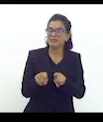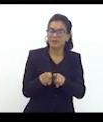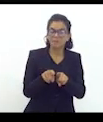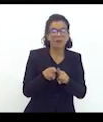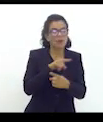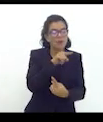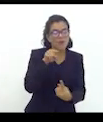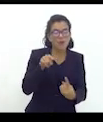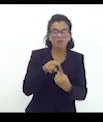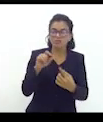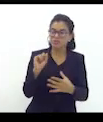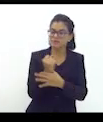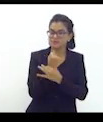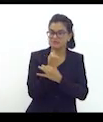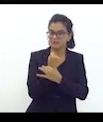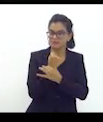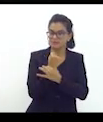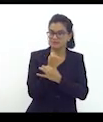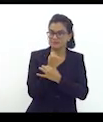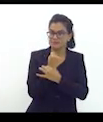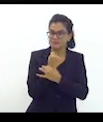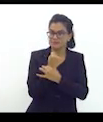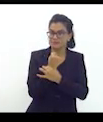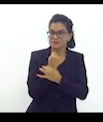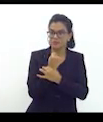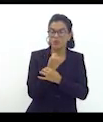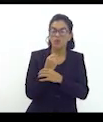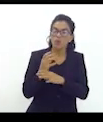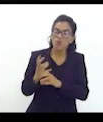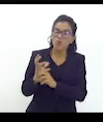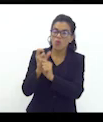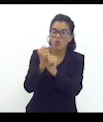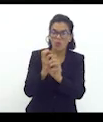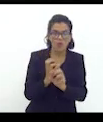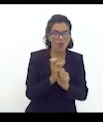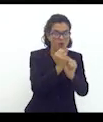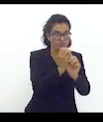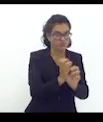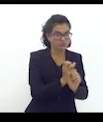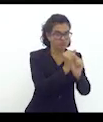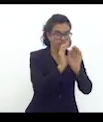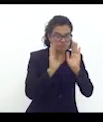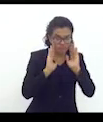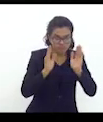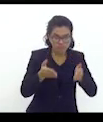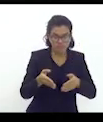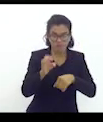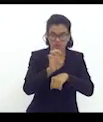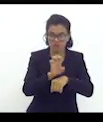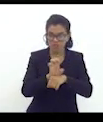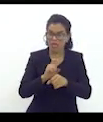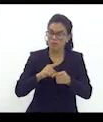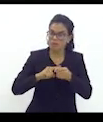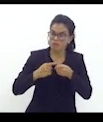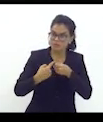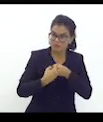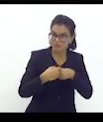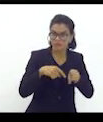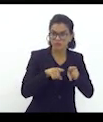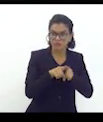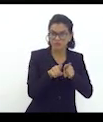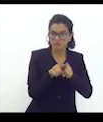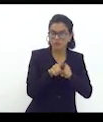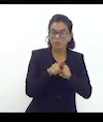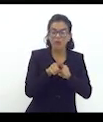visa garantir um orçamento específico para os estados e municípios